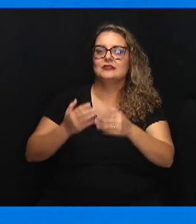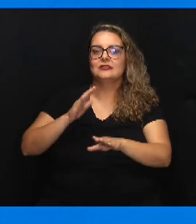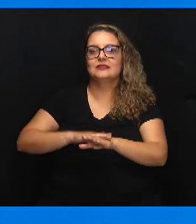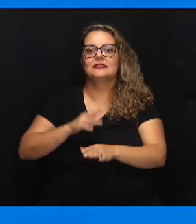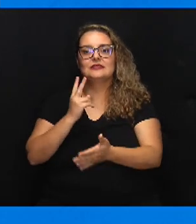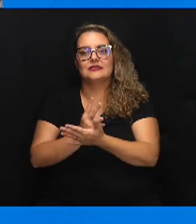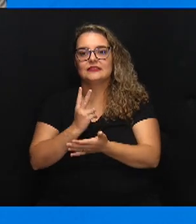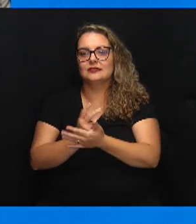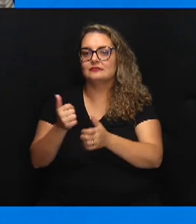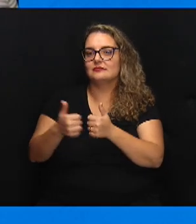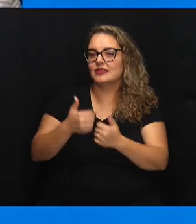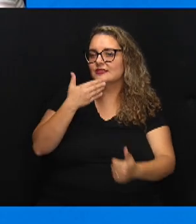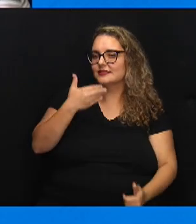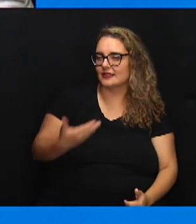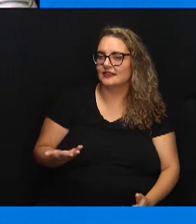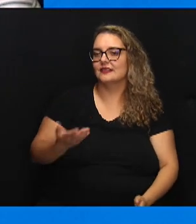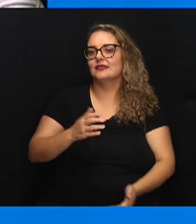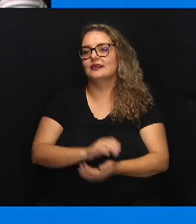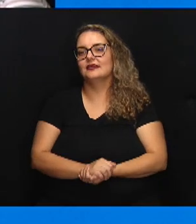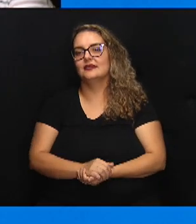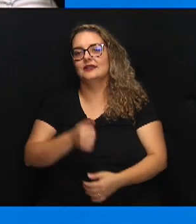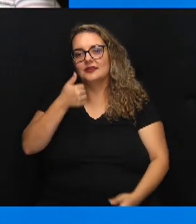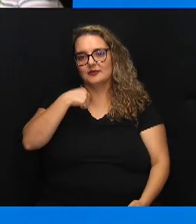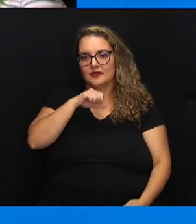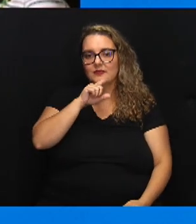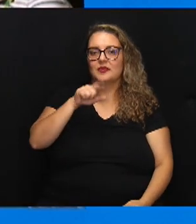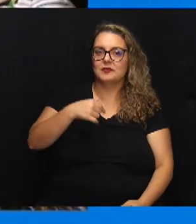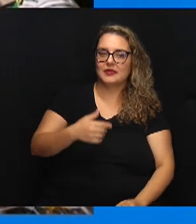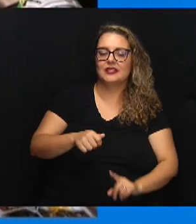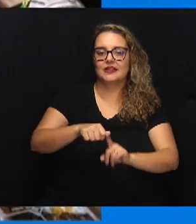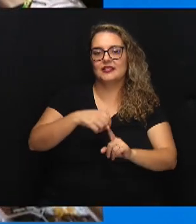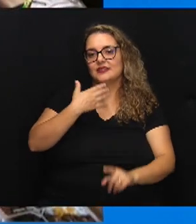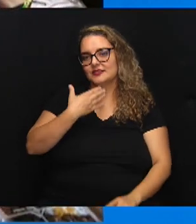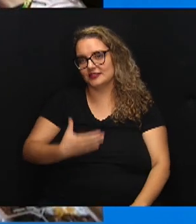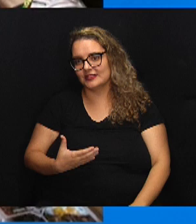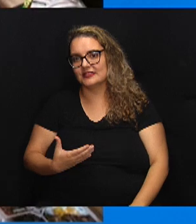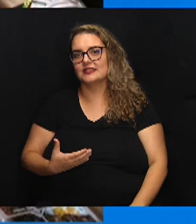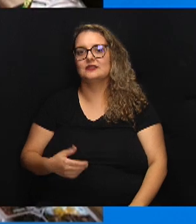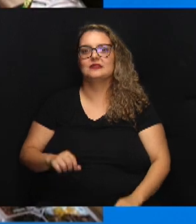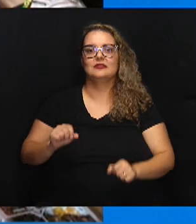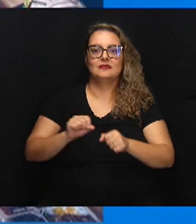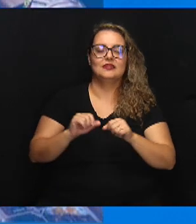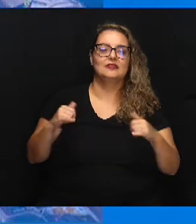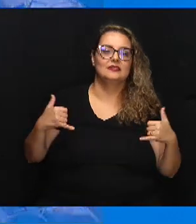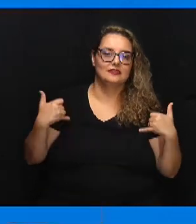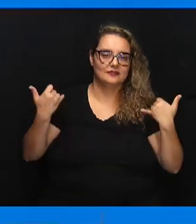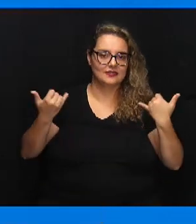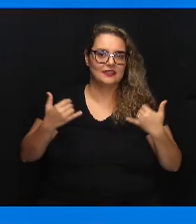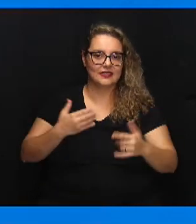perto de Natal, né? Tá. Minha mãe também é de dezembro, então faz aniversário em dezembro. E